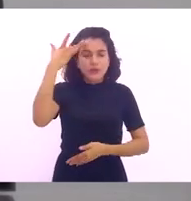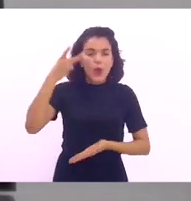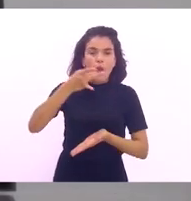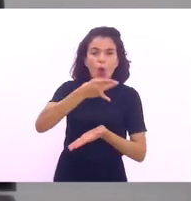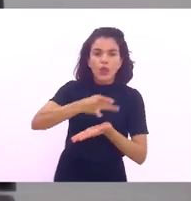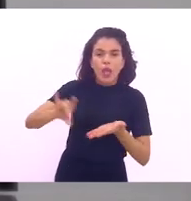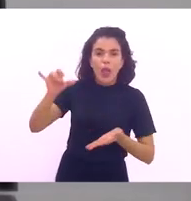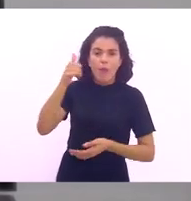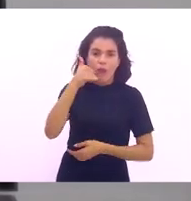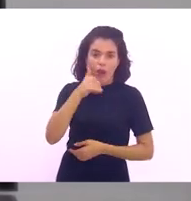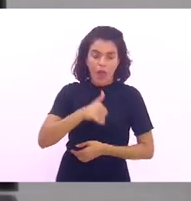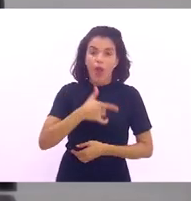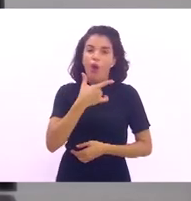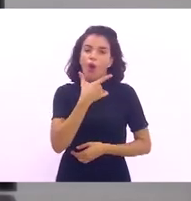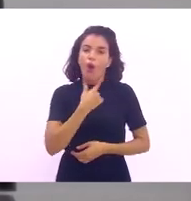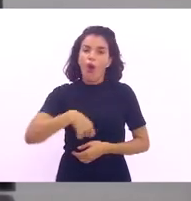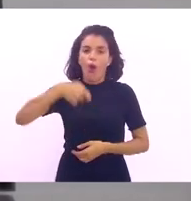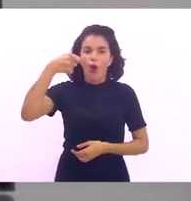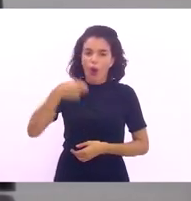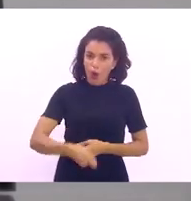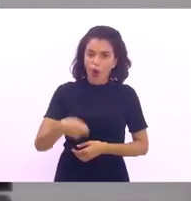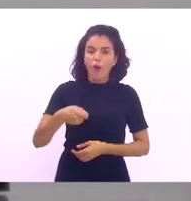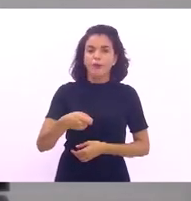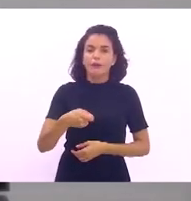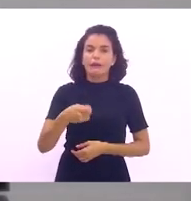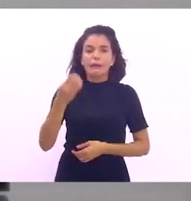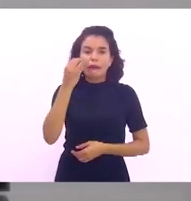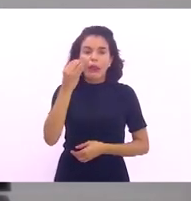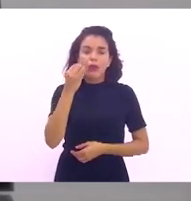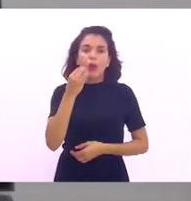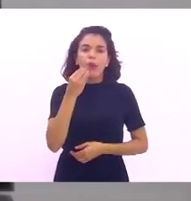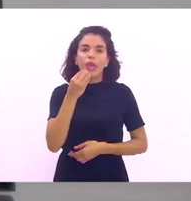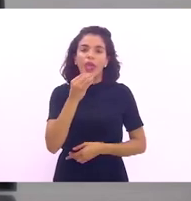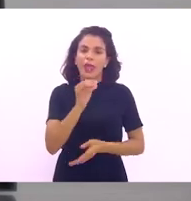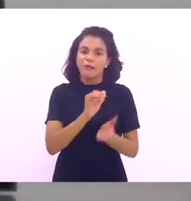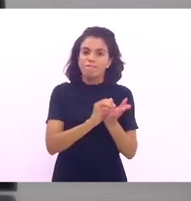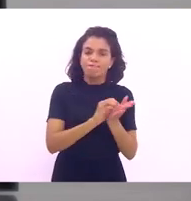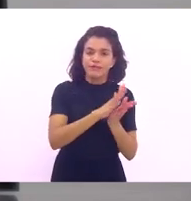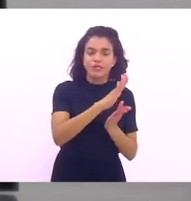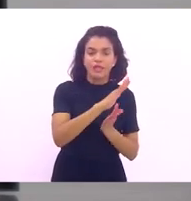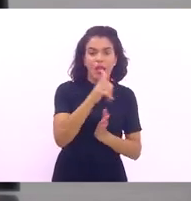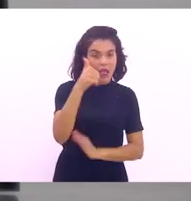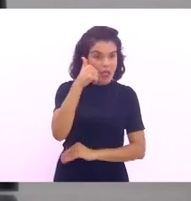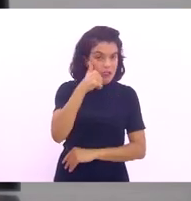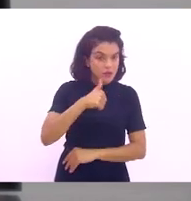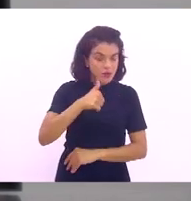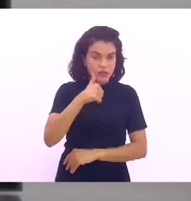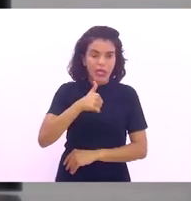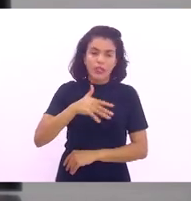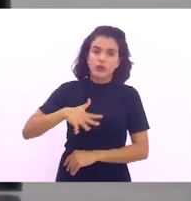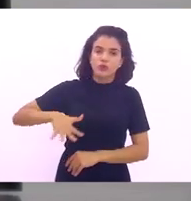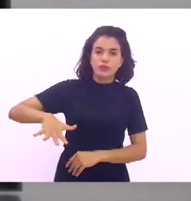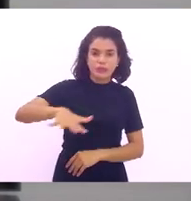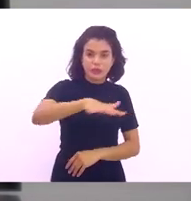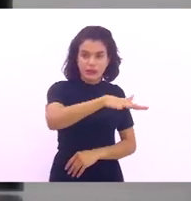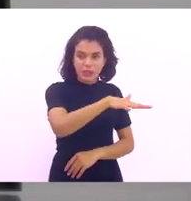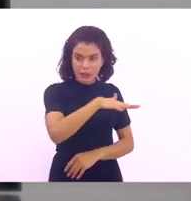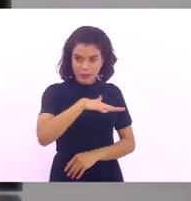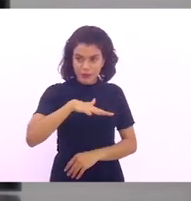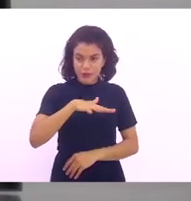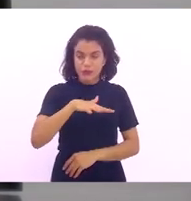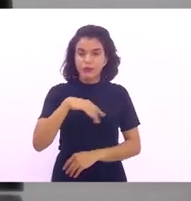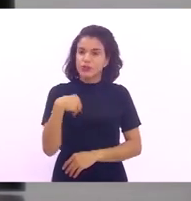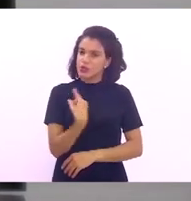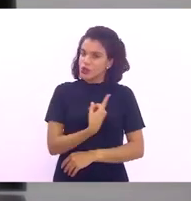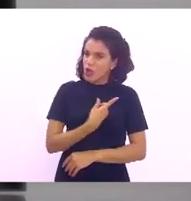machistas que tentam inviabilizar o mandato de mulheres dentro de todos os âmbitos nós